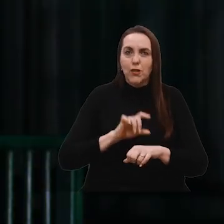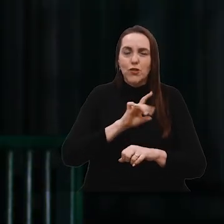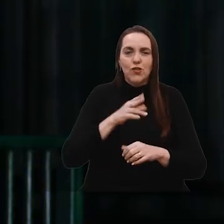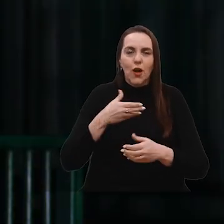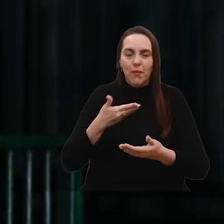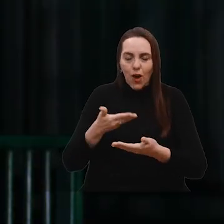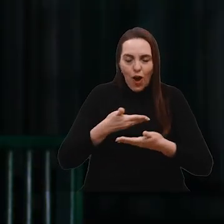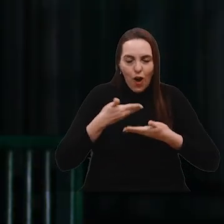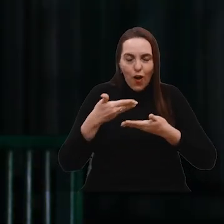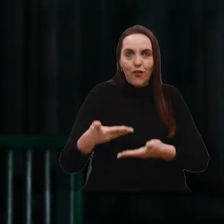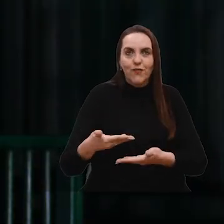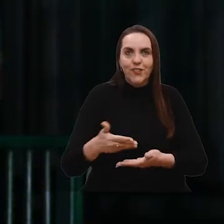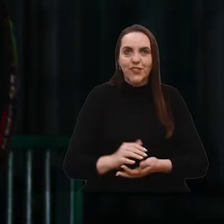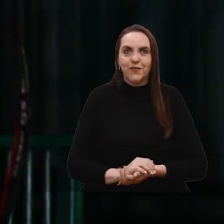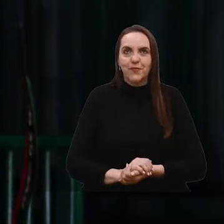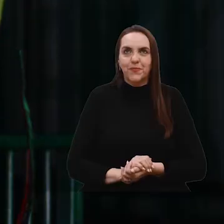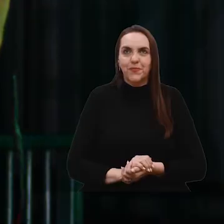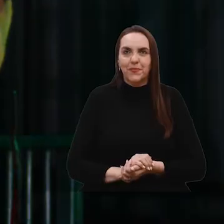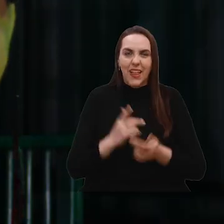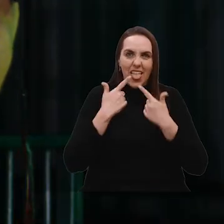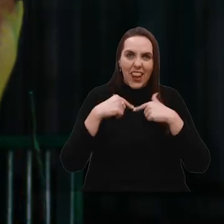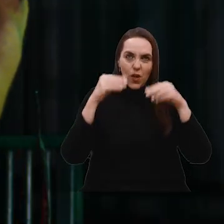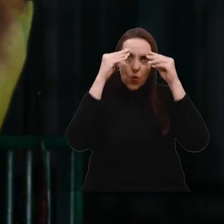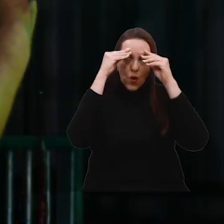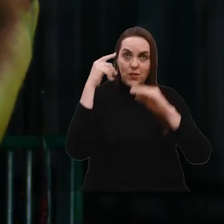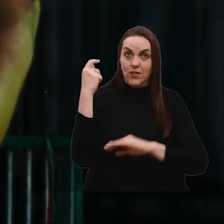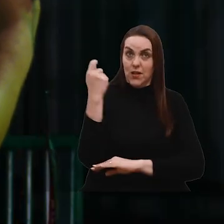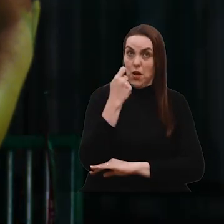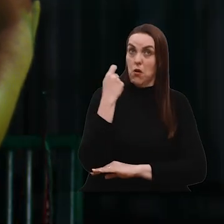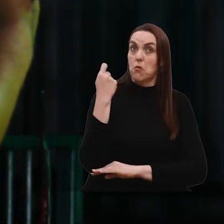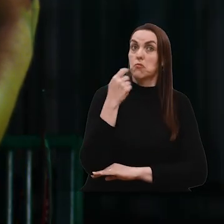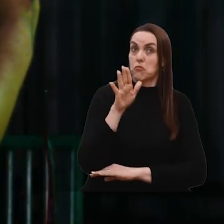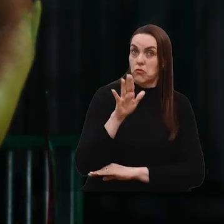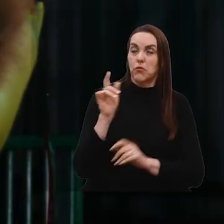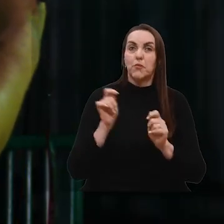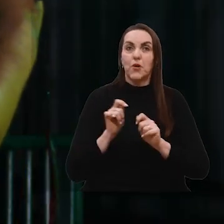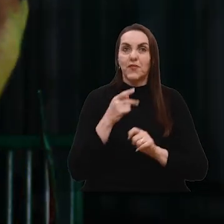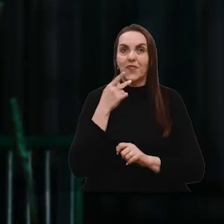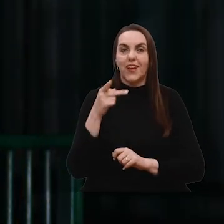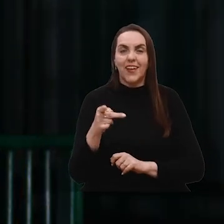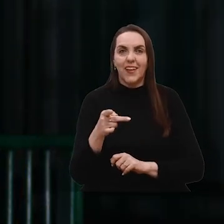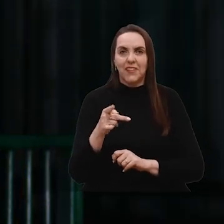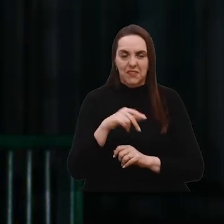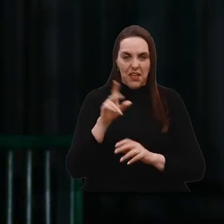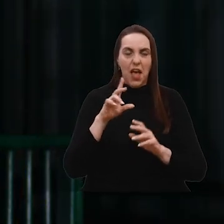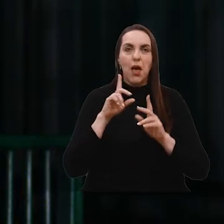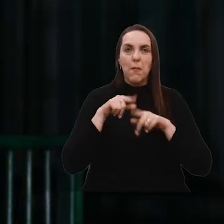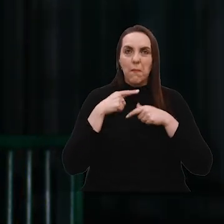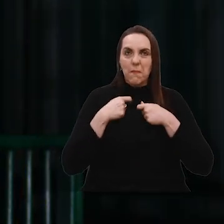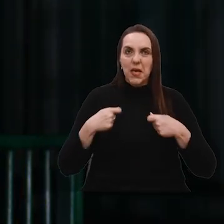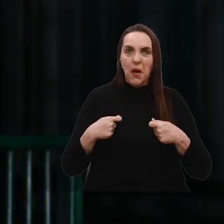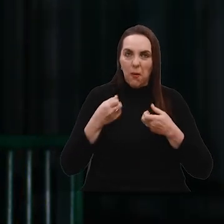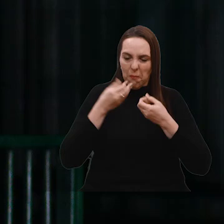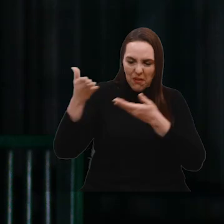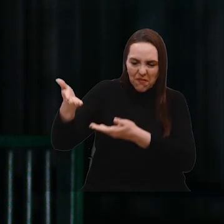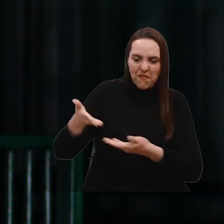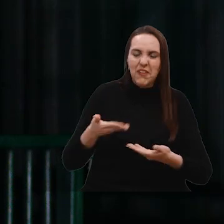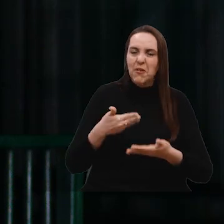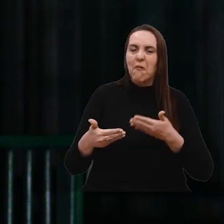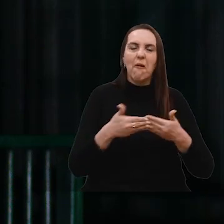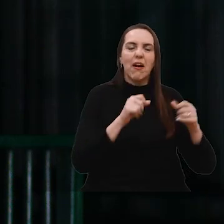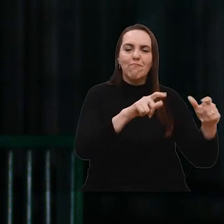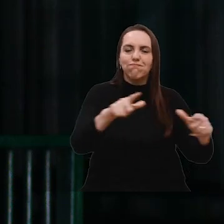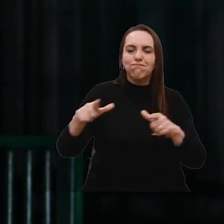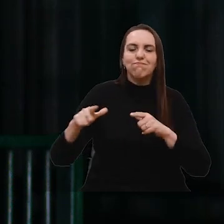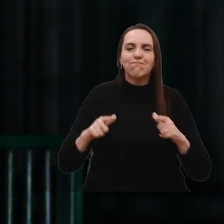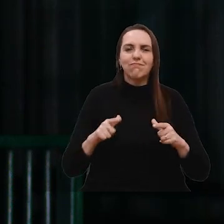preconceito, a qualquer momento, só pelo convite. Num linguajar mais gaúcho, talvez, dá para dizer que o Rafa é o tipo de peão que é